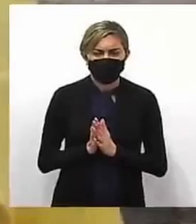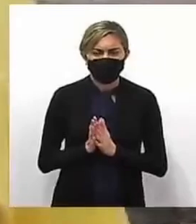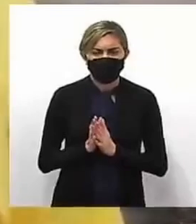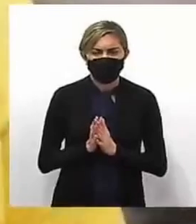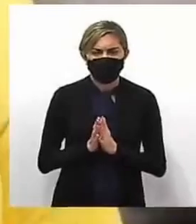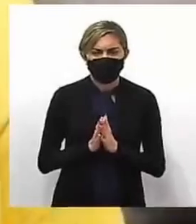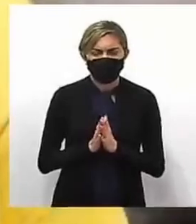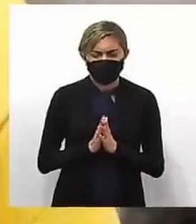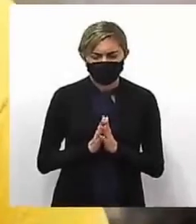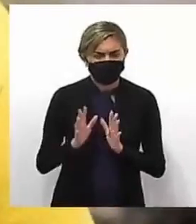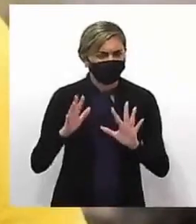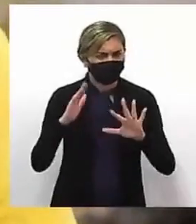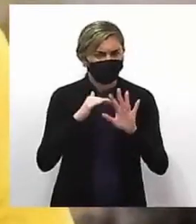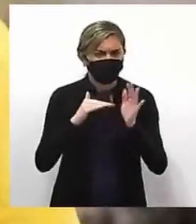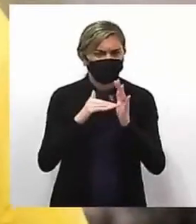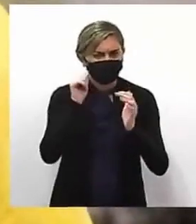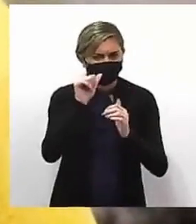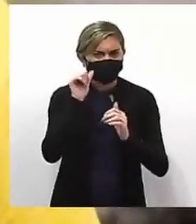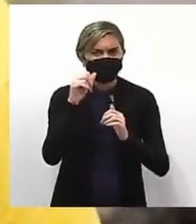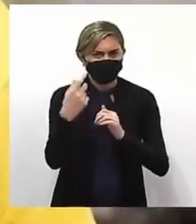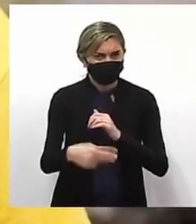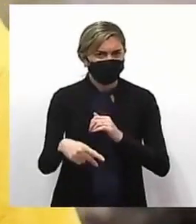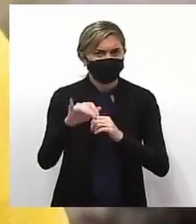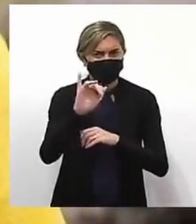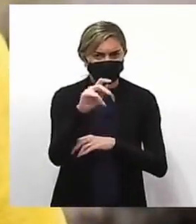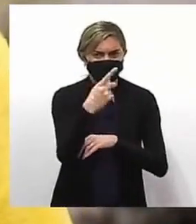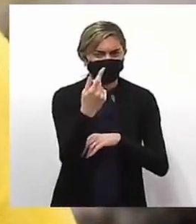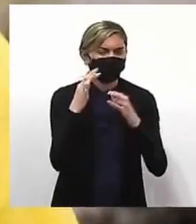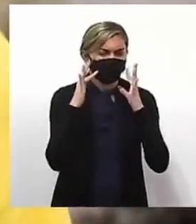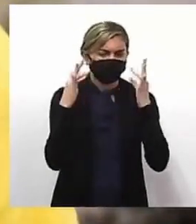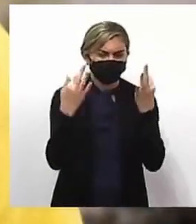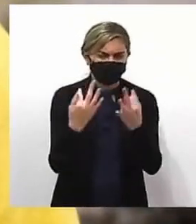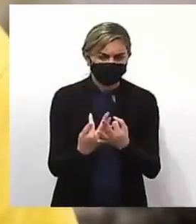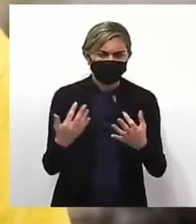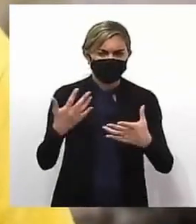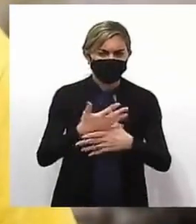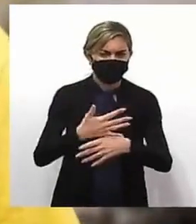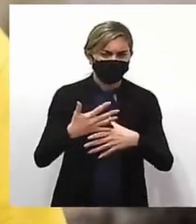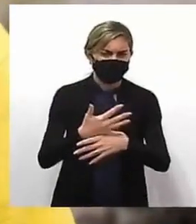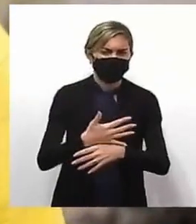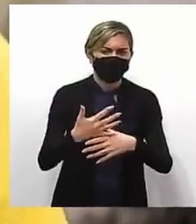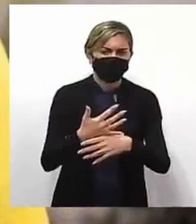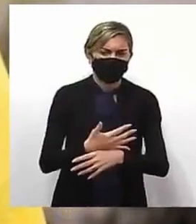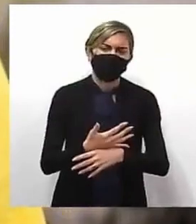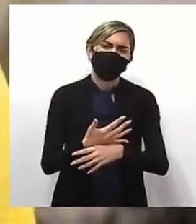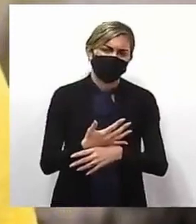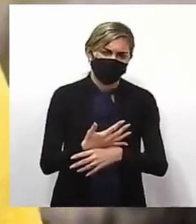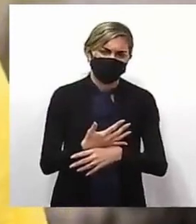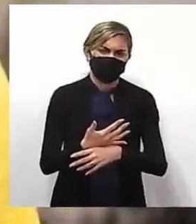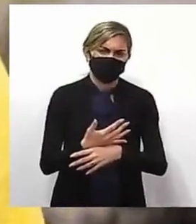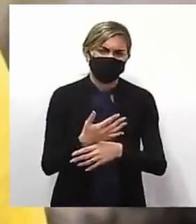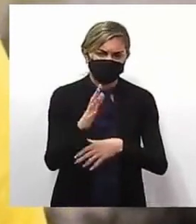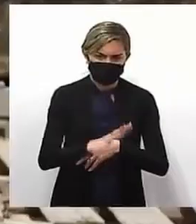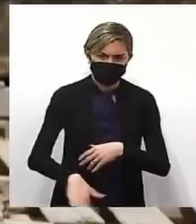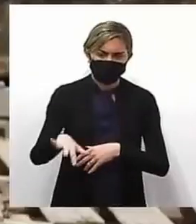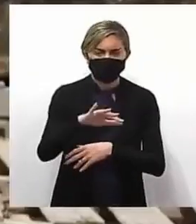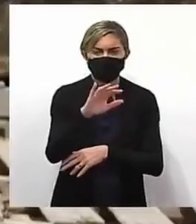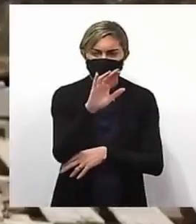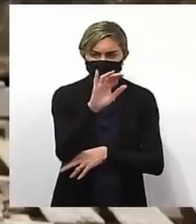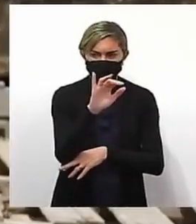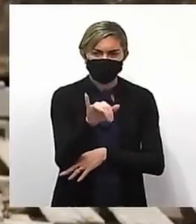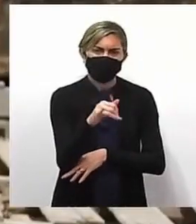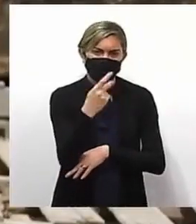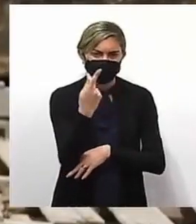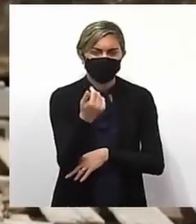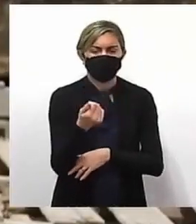E a relação dessas mulheres com a ilha, com as suas famílias, com a cidade que cresce, enfim, no entorno da ilha.